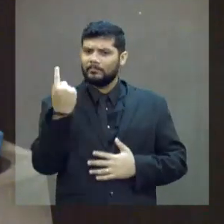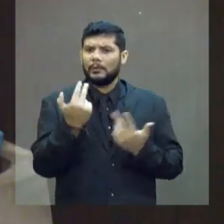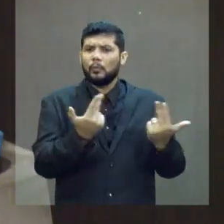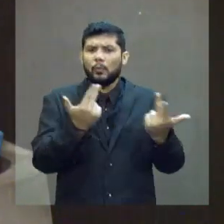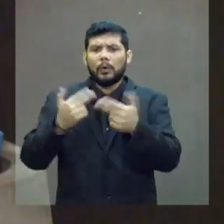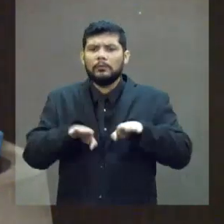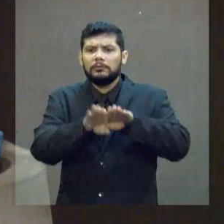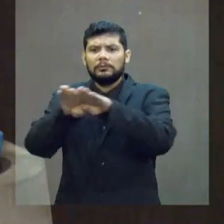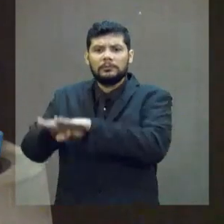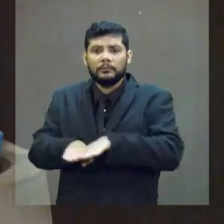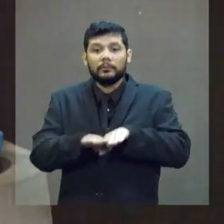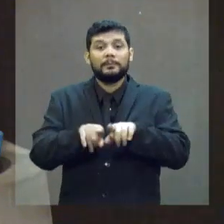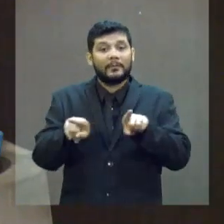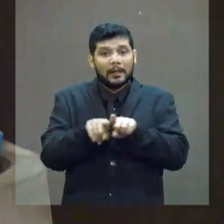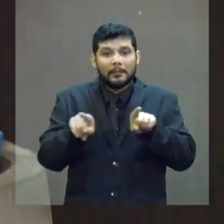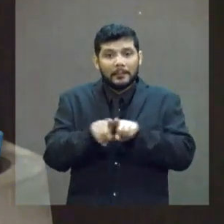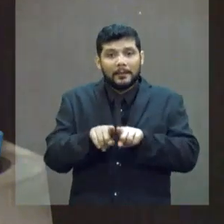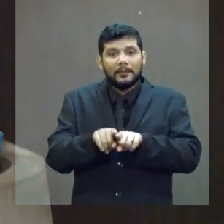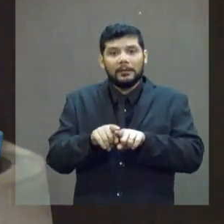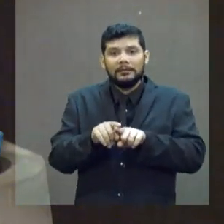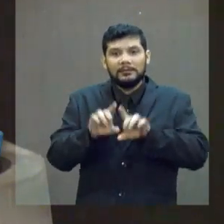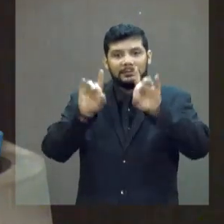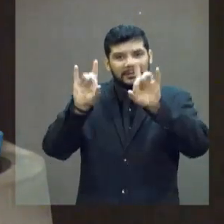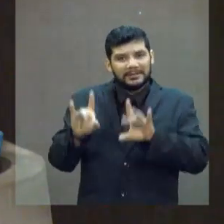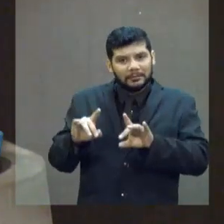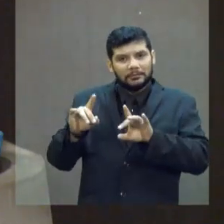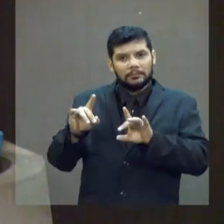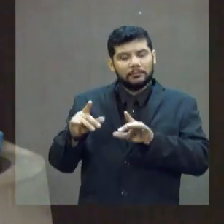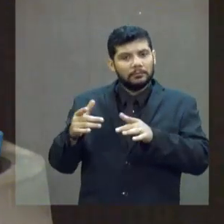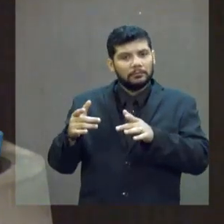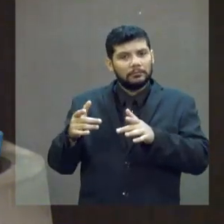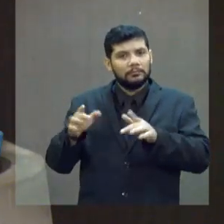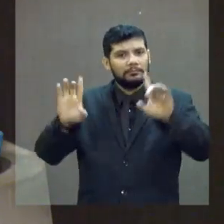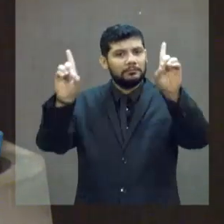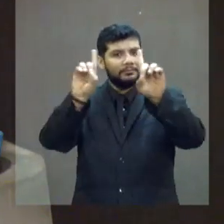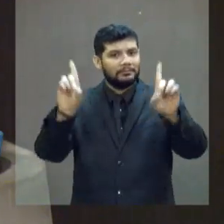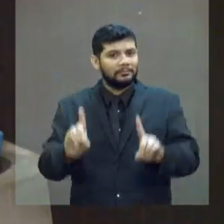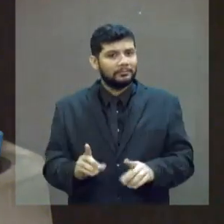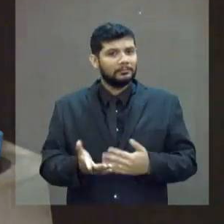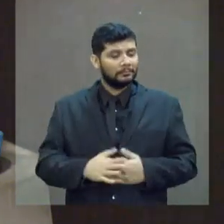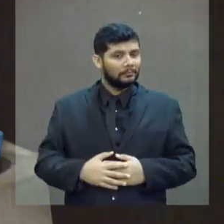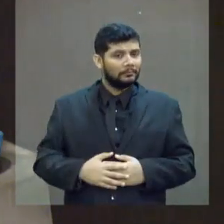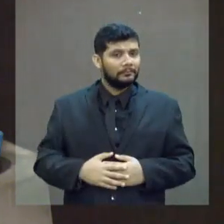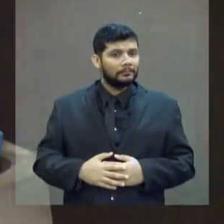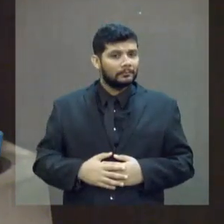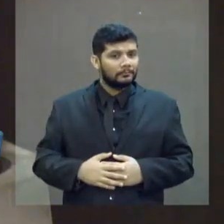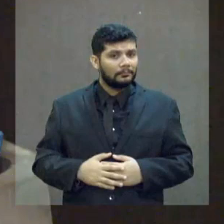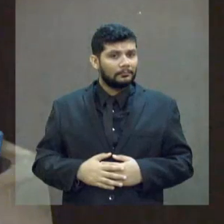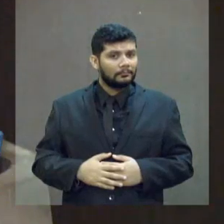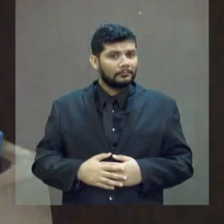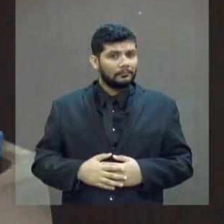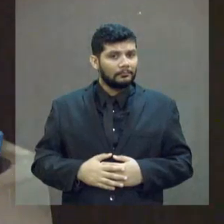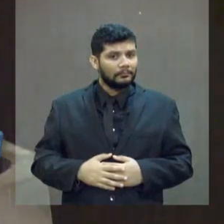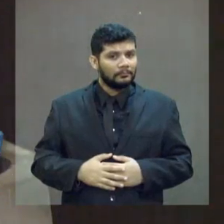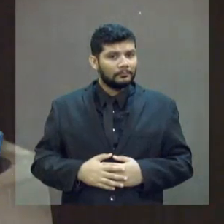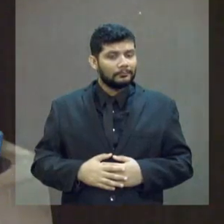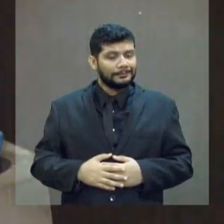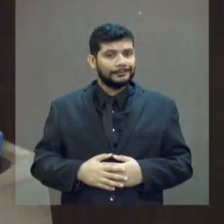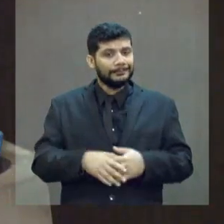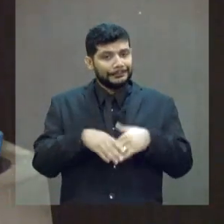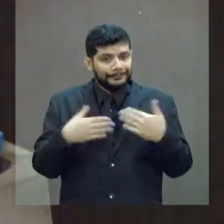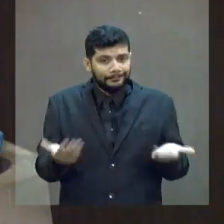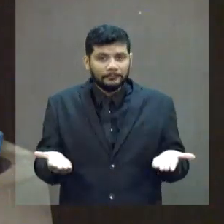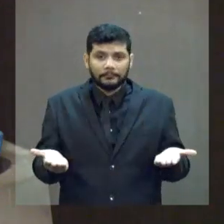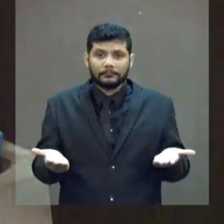humanos específicos dados da sua condição de pessoa com deficiência. Portanto, ainda somos esta sociedade